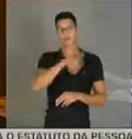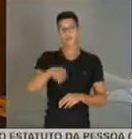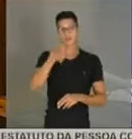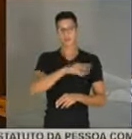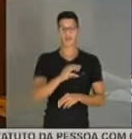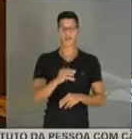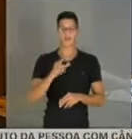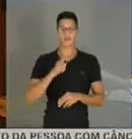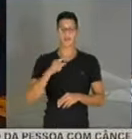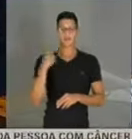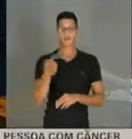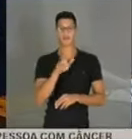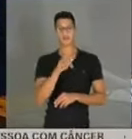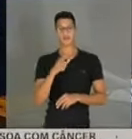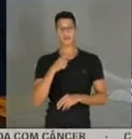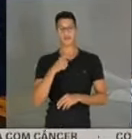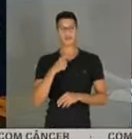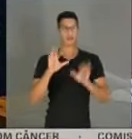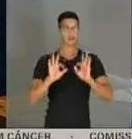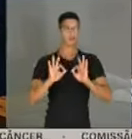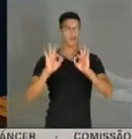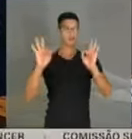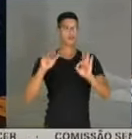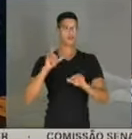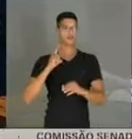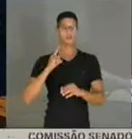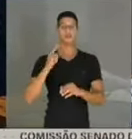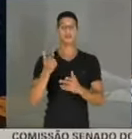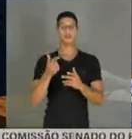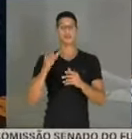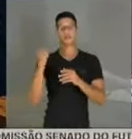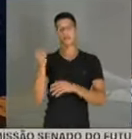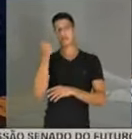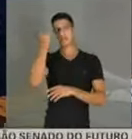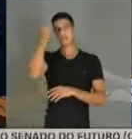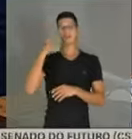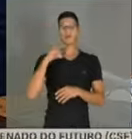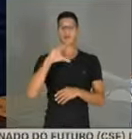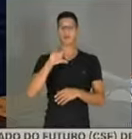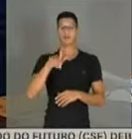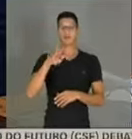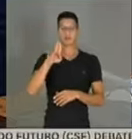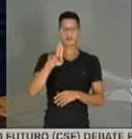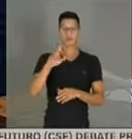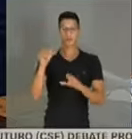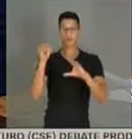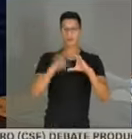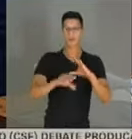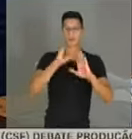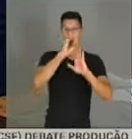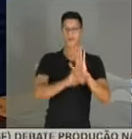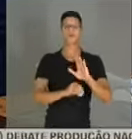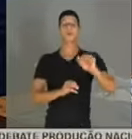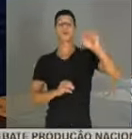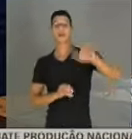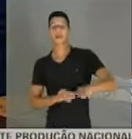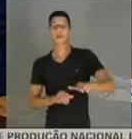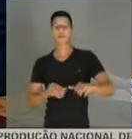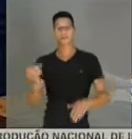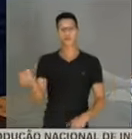A Conjur, ela confirma todas essas gravidades e a CGU envia esse ofício para quem?